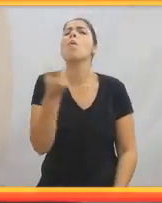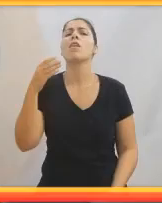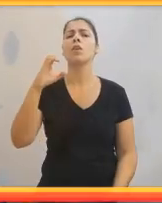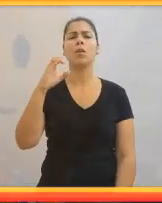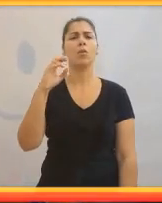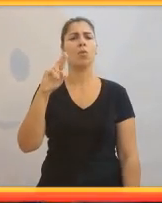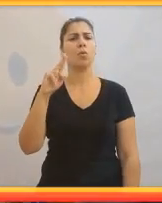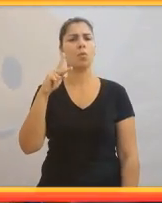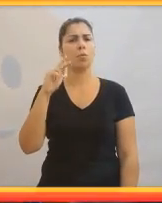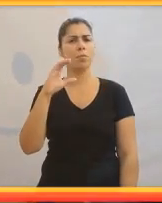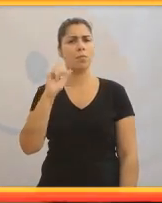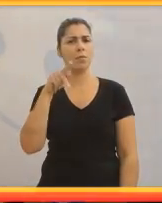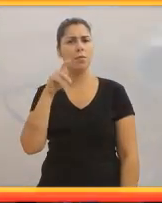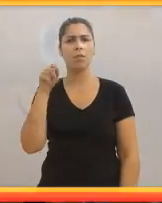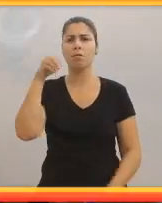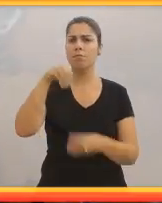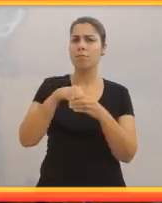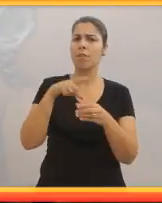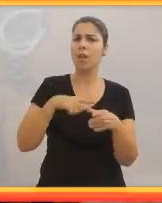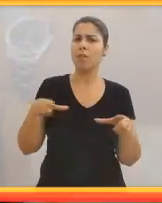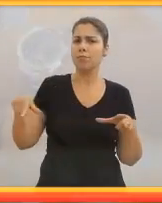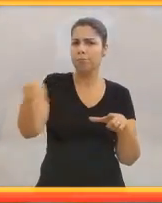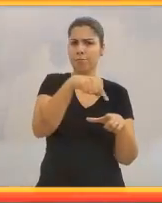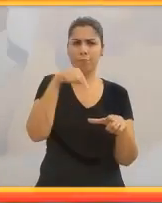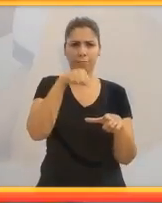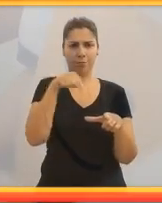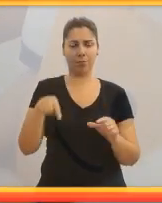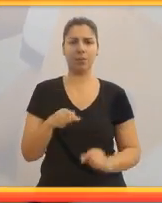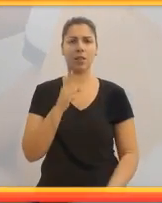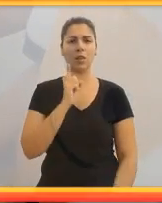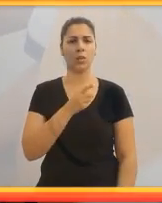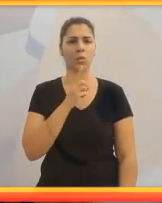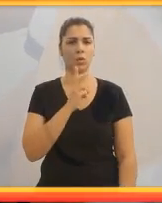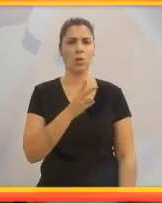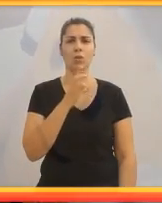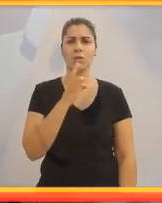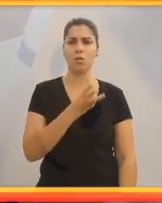vocabulário. Lívia, conta pra mim, quantos cupcakes vão dar nessa máquina?